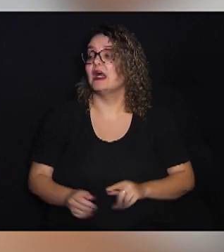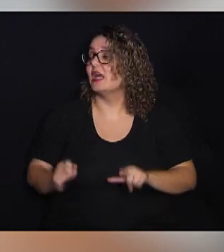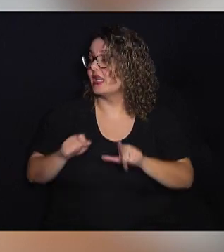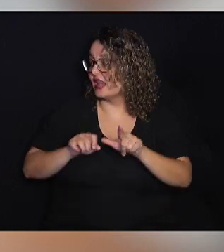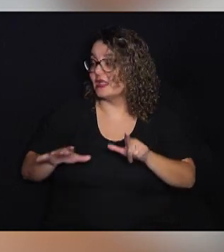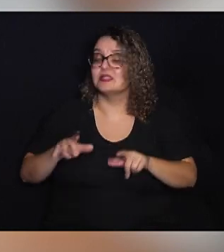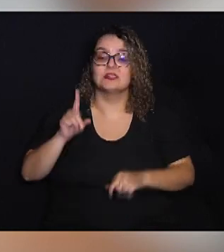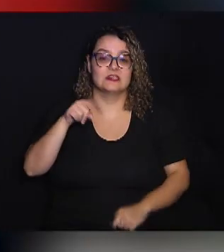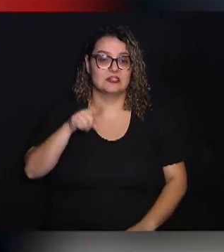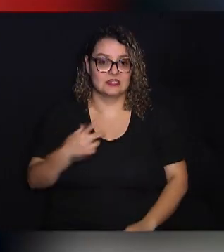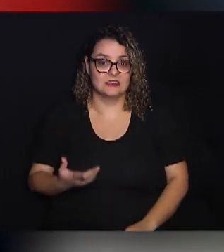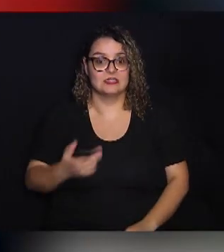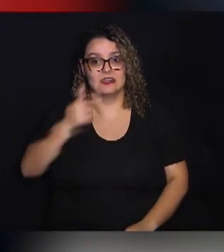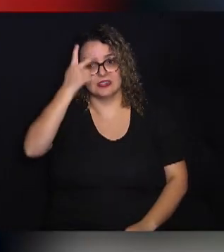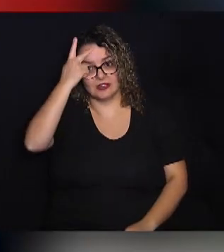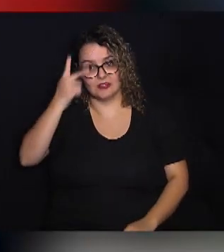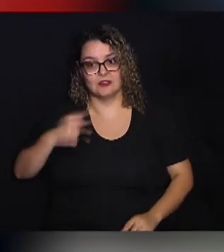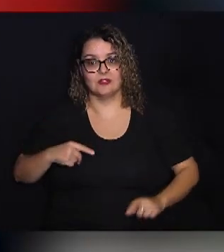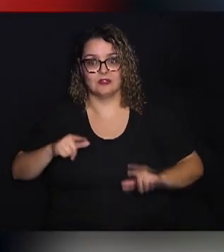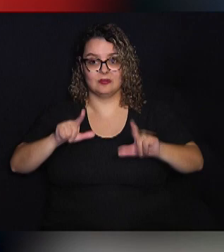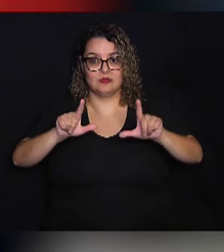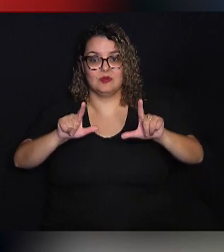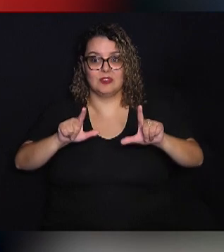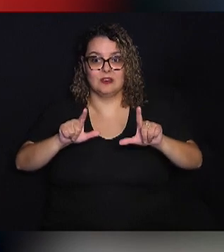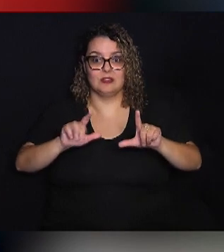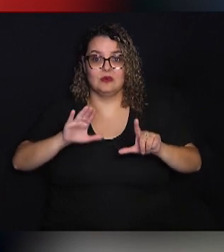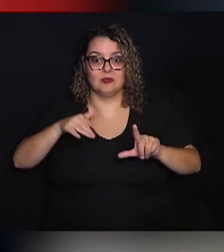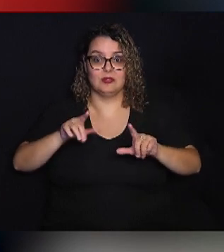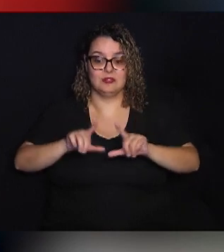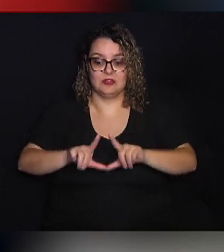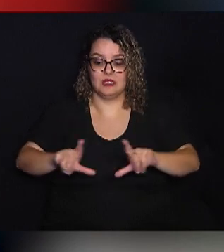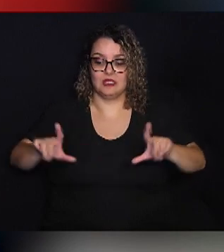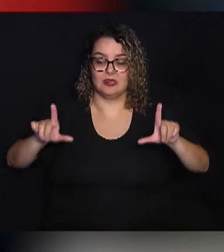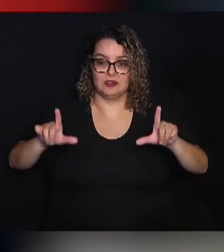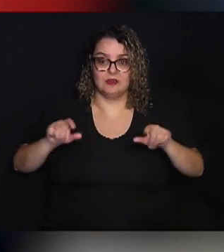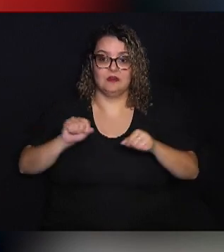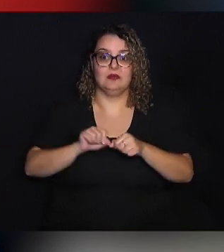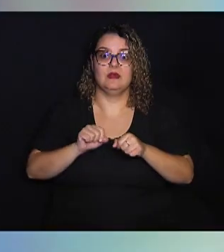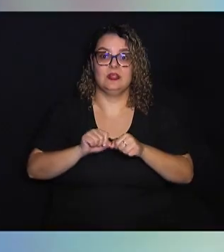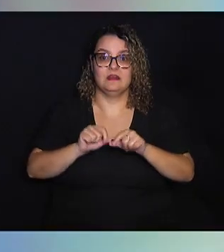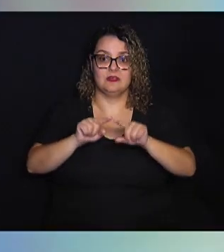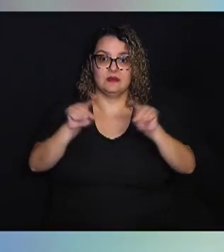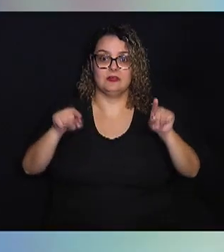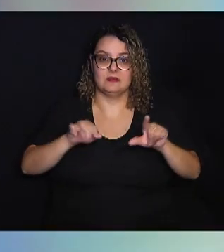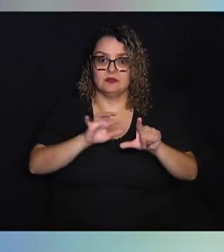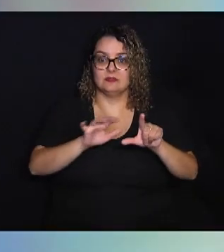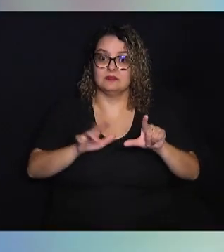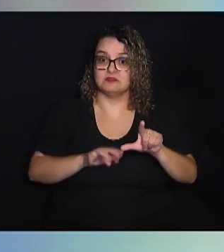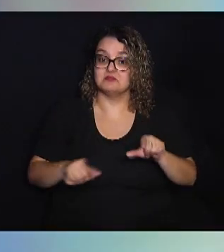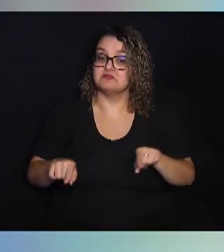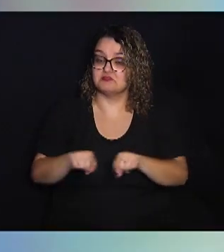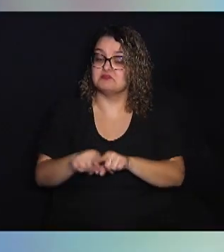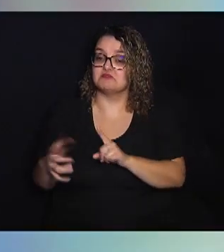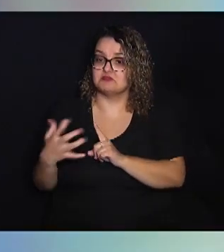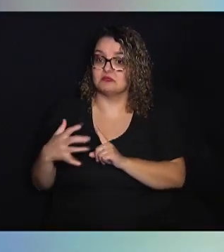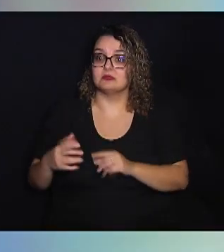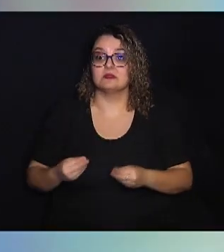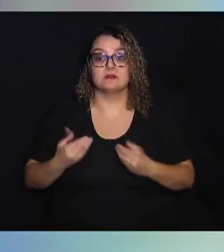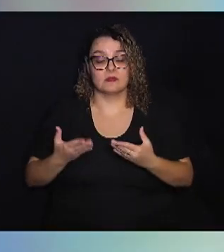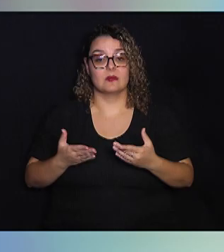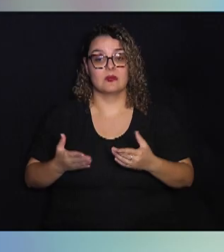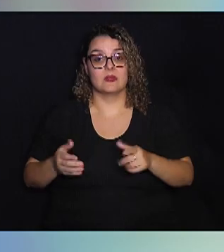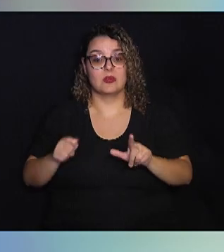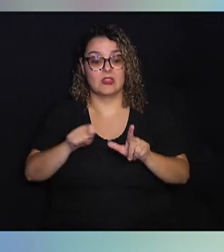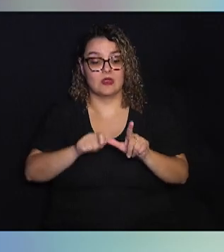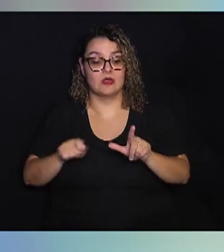né, que é no próprio quadro, quando é tela, né, que ele faz a legenda no próprio quadro. Isso também me impactou, porque ele traz ali na legenda